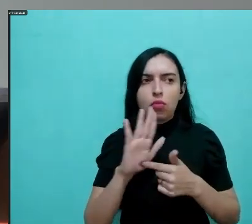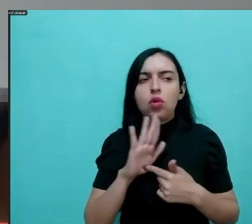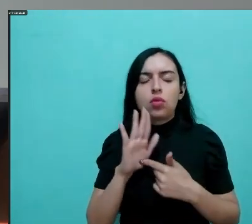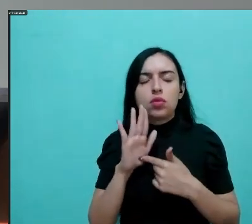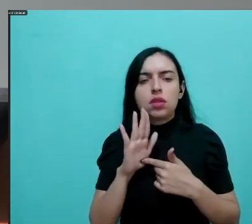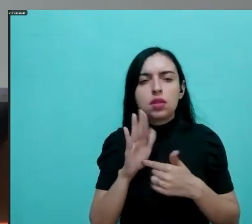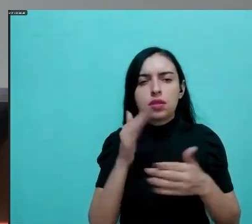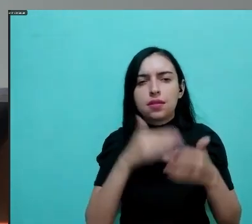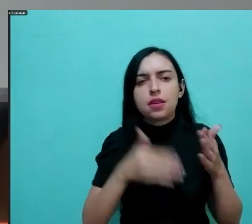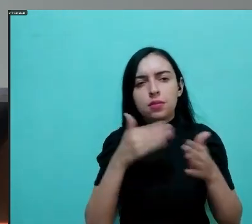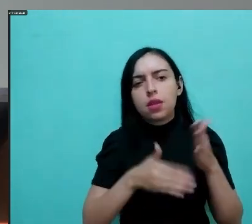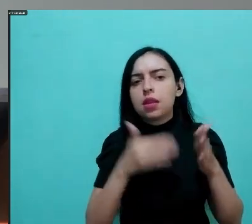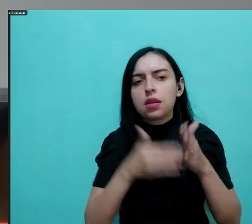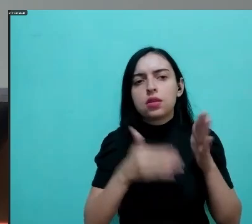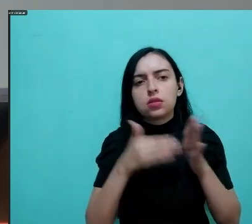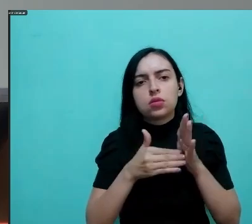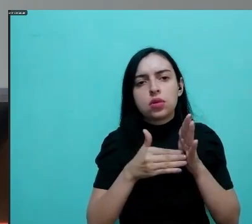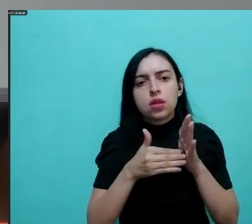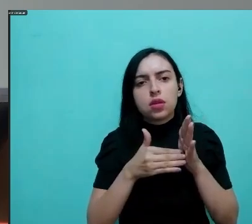limitaciones